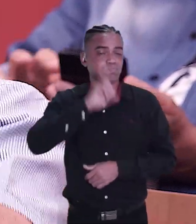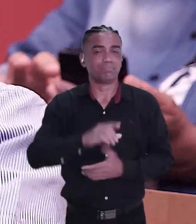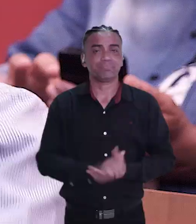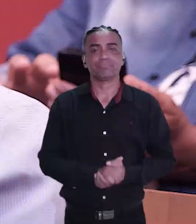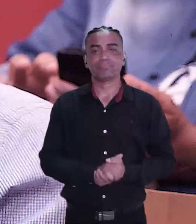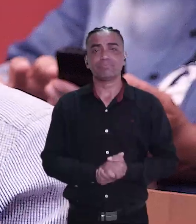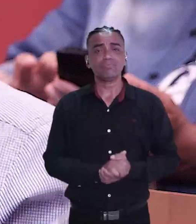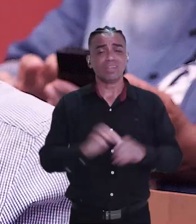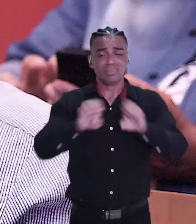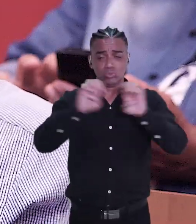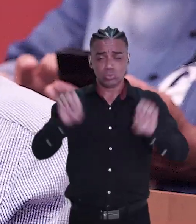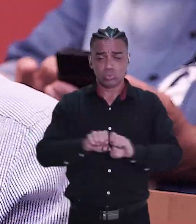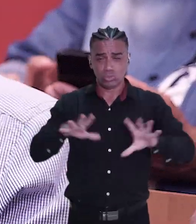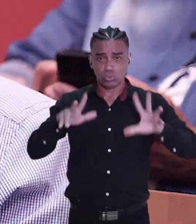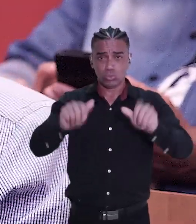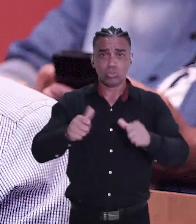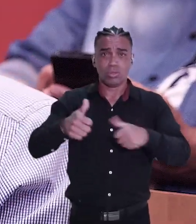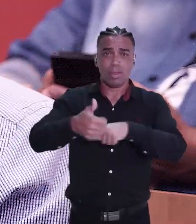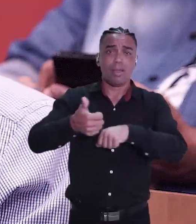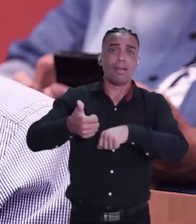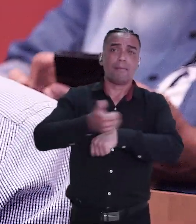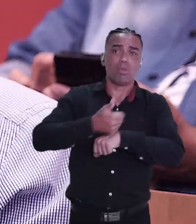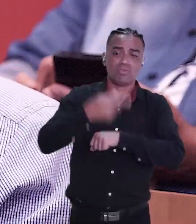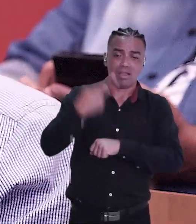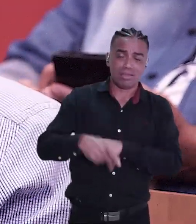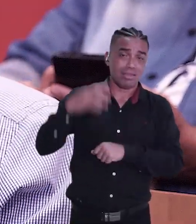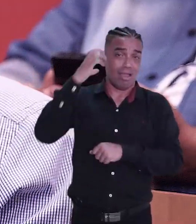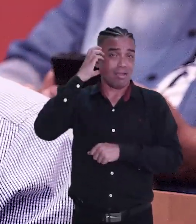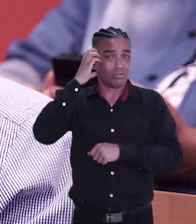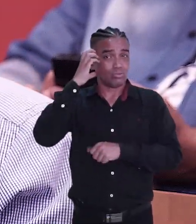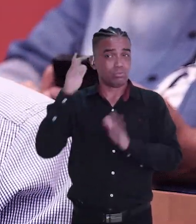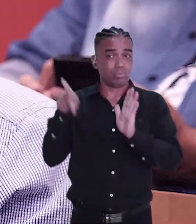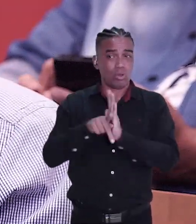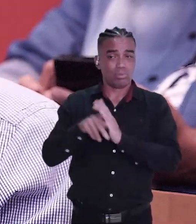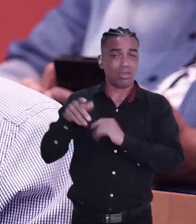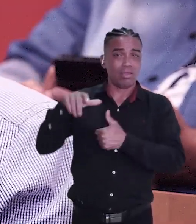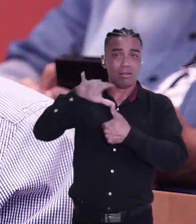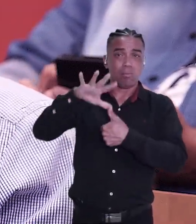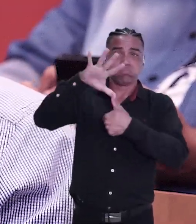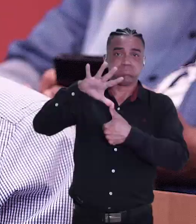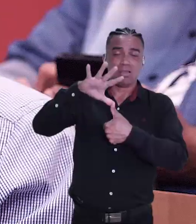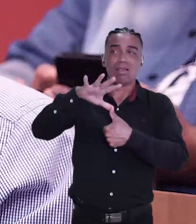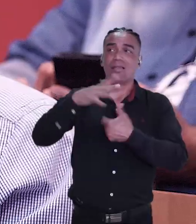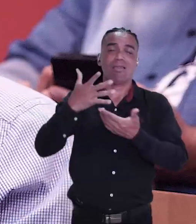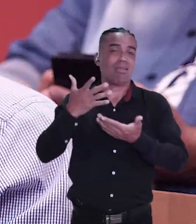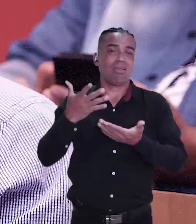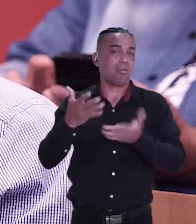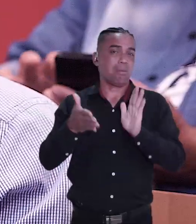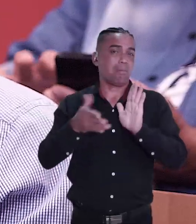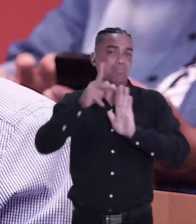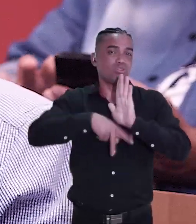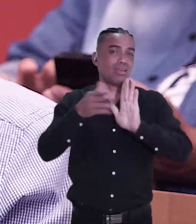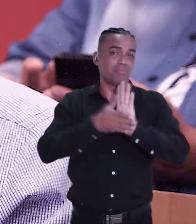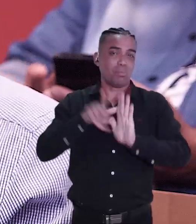Rockefeller. E aí você fala que toda a estrutura profissional do rádio no Brasil se deu a partir daquela coisa americana que veio de estrutura de